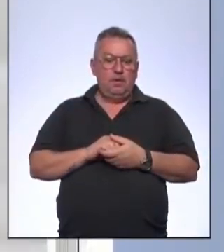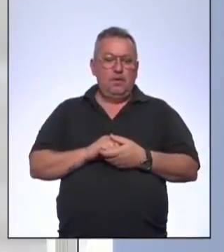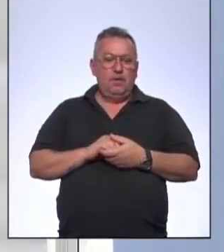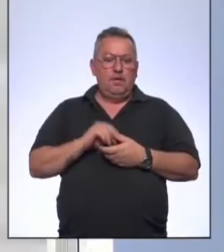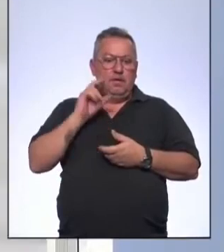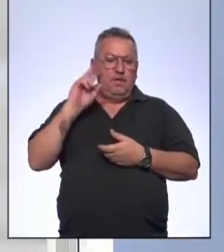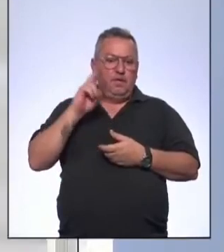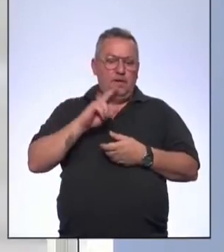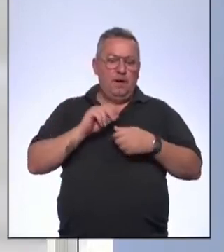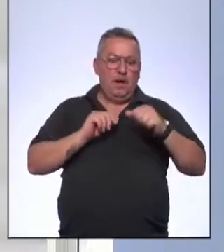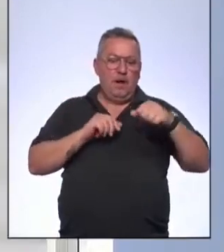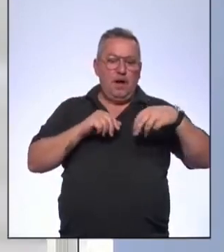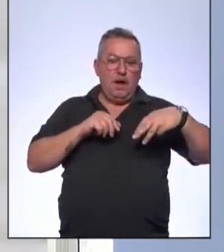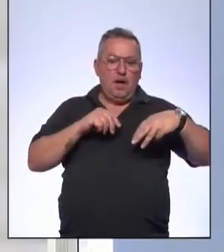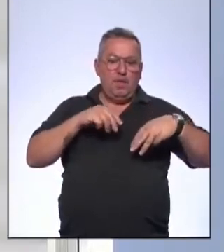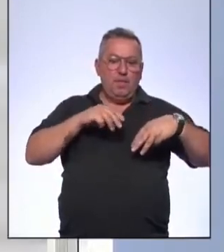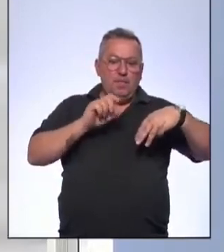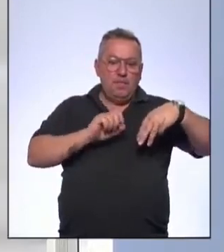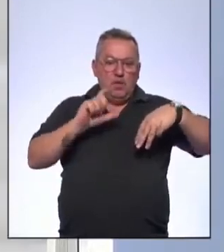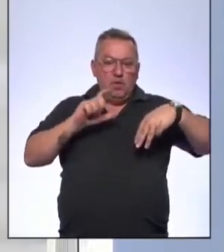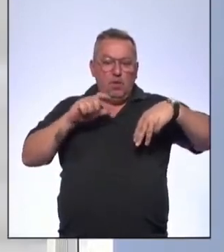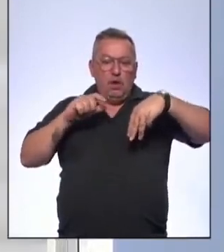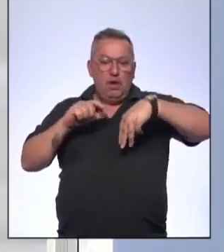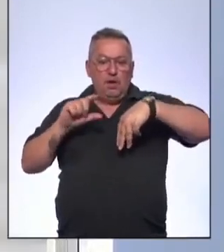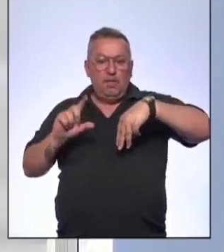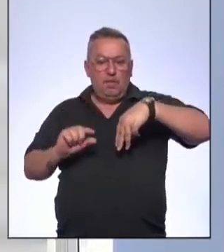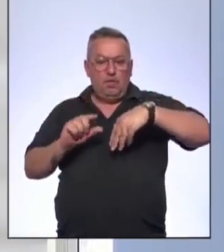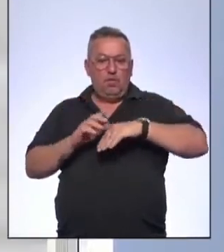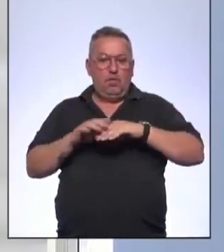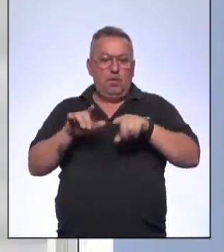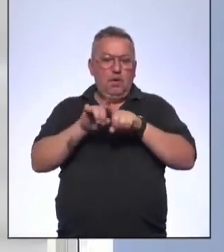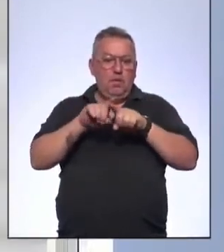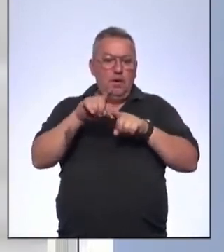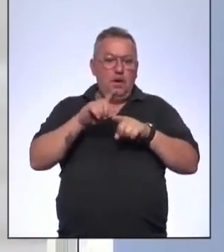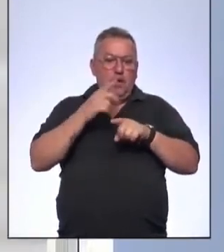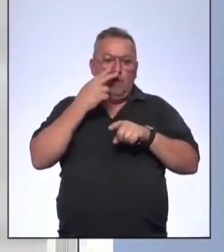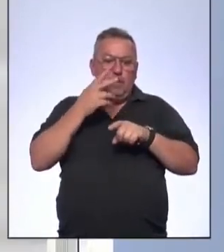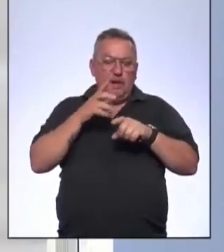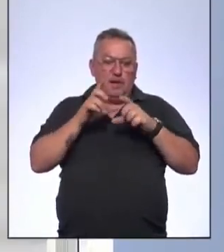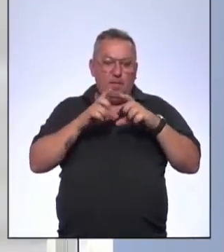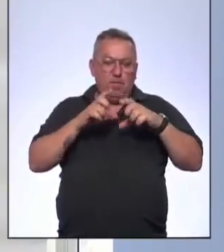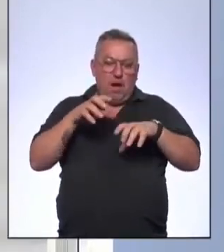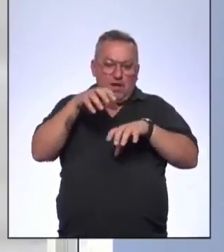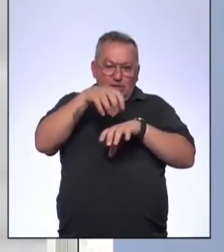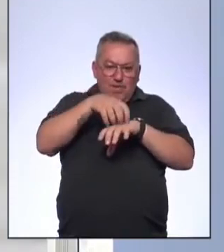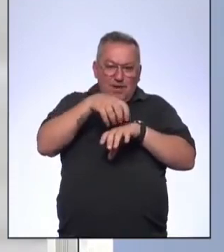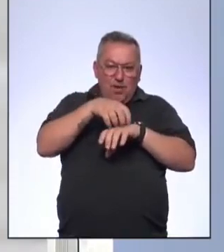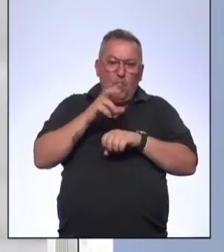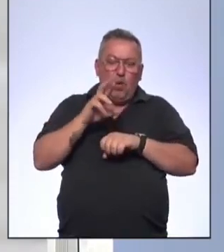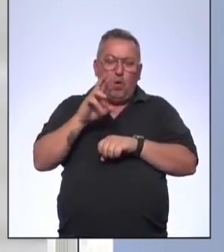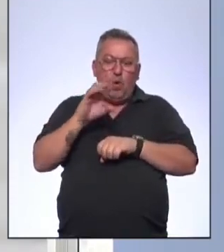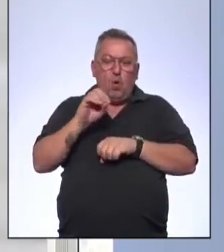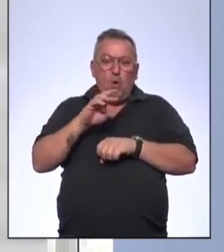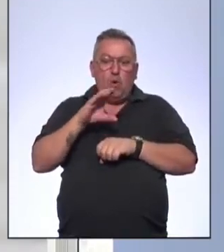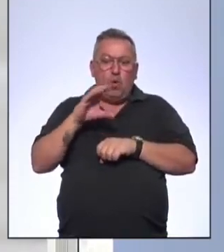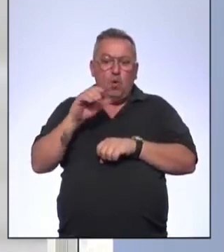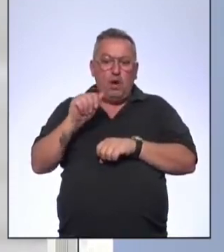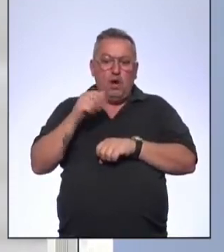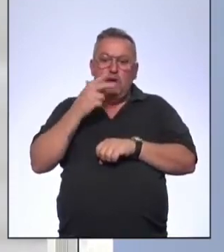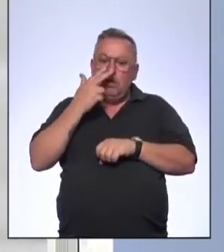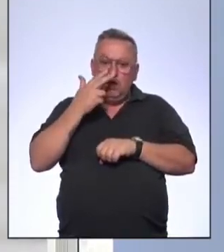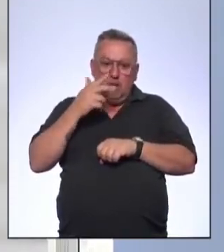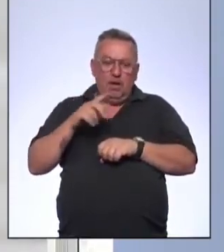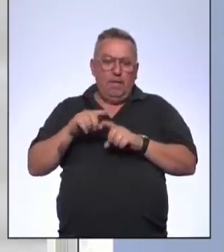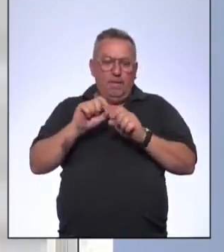Aqui, ó, coloquei um M minúsculo, beleza? Então, a área formada, essa coroa aí, essa parte que é a de fora, né? Então,